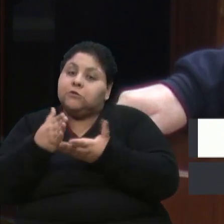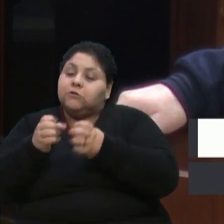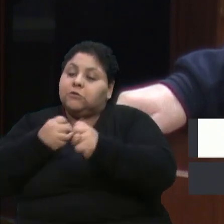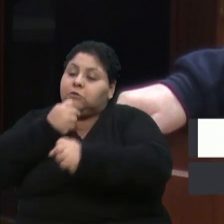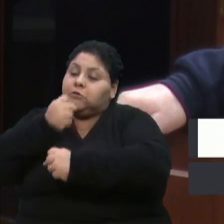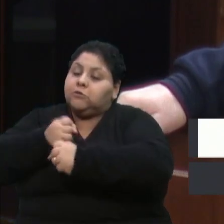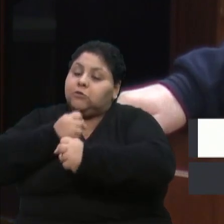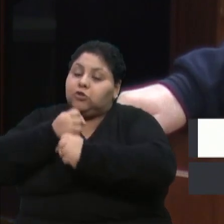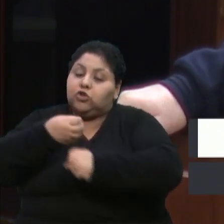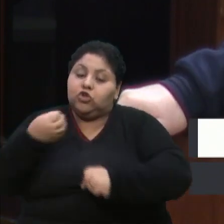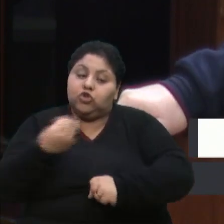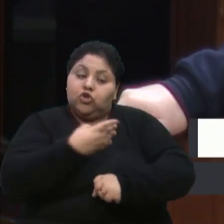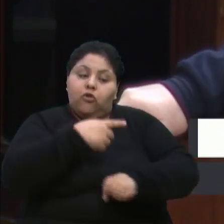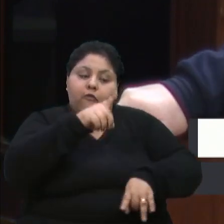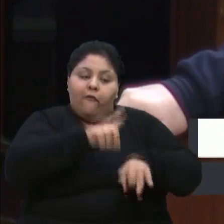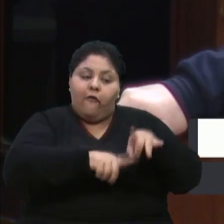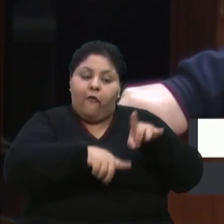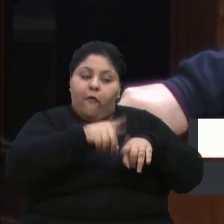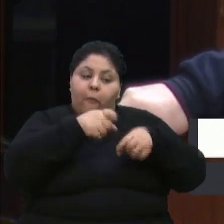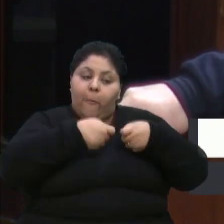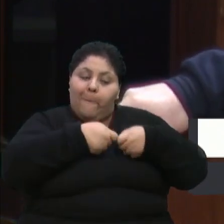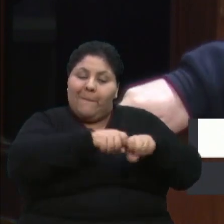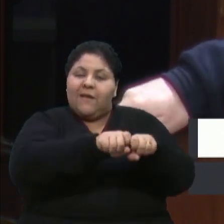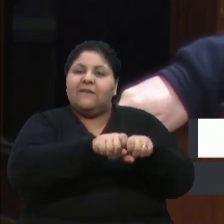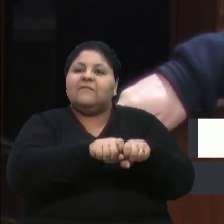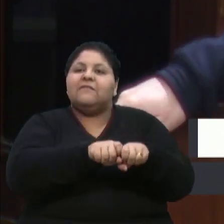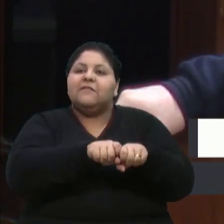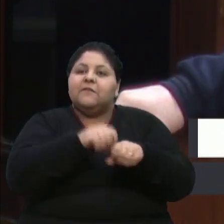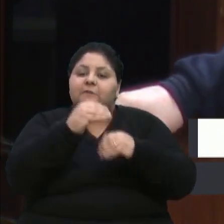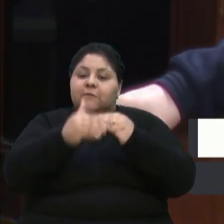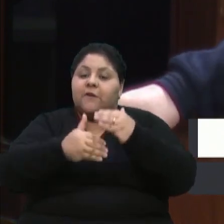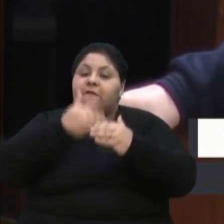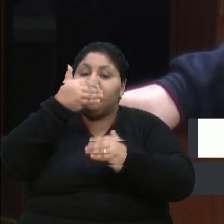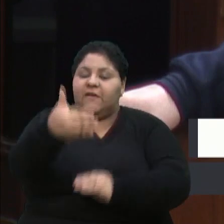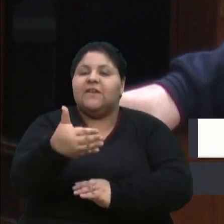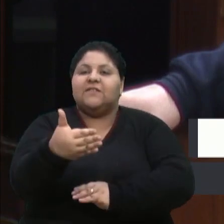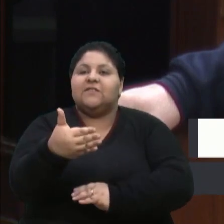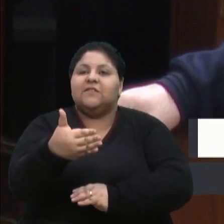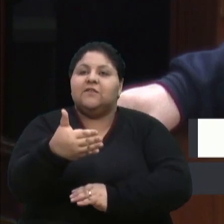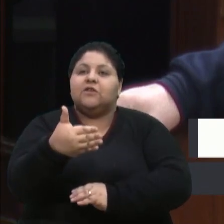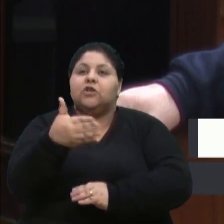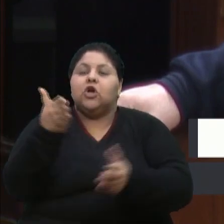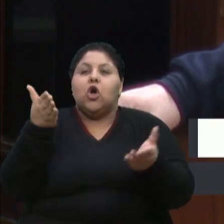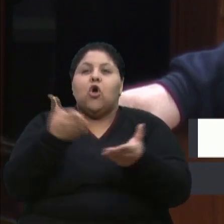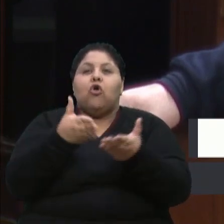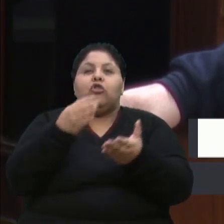novo atacadão e em frente, ali onde que é o CTG,